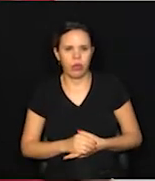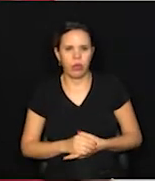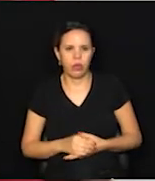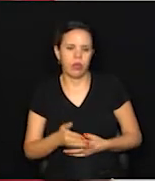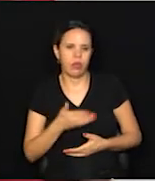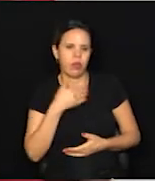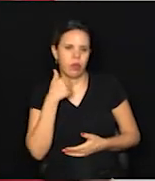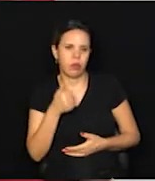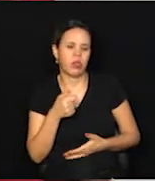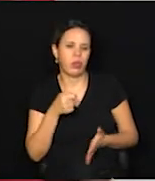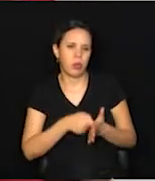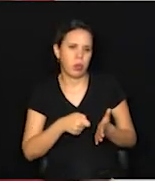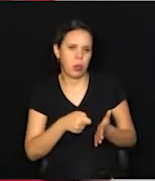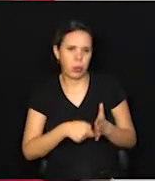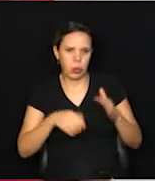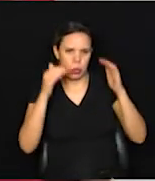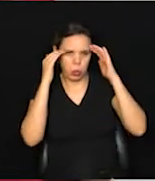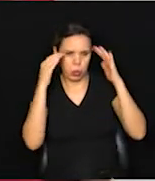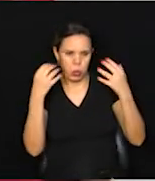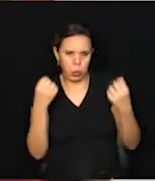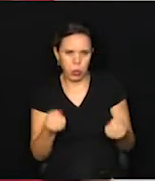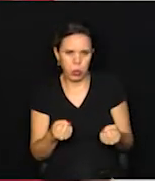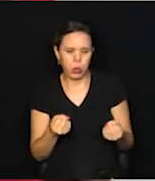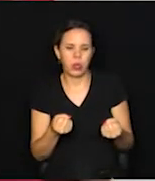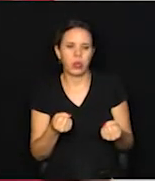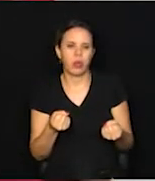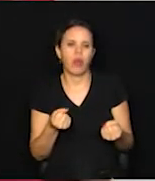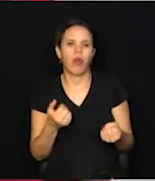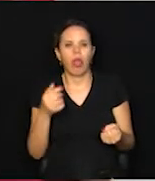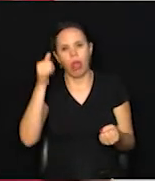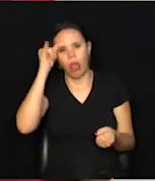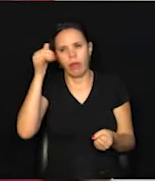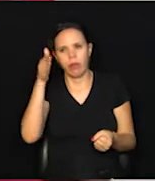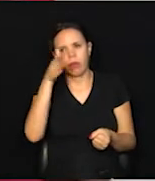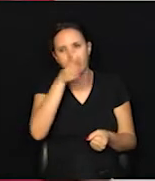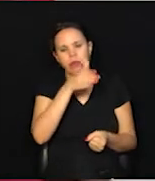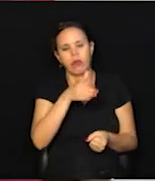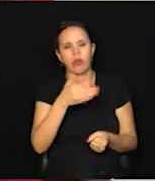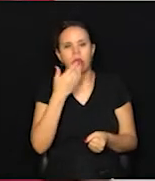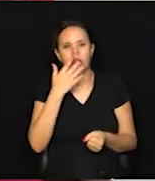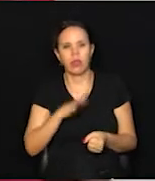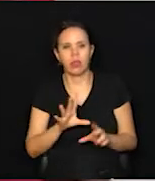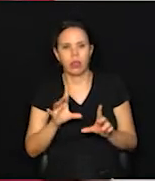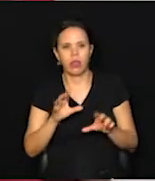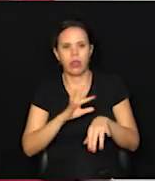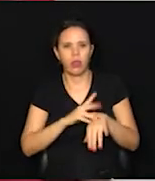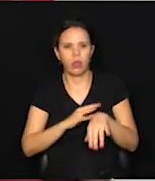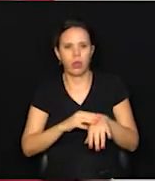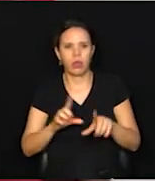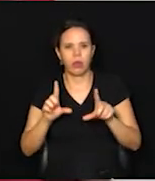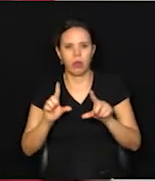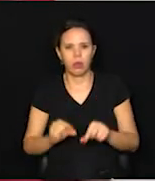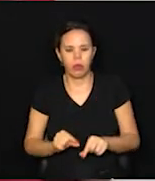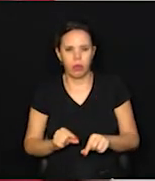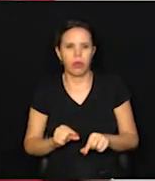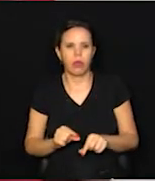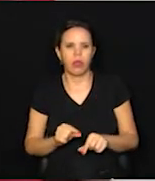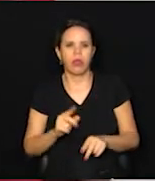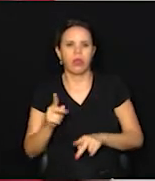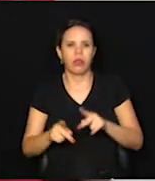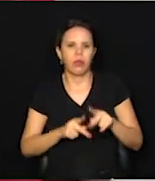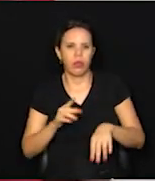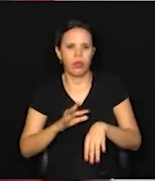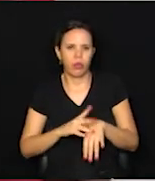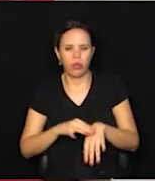às políticas de restrição de circulação, as crianças adoeceram menos naquela chamada época da sazonalidade das